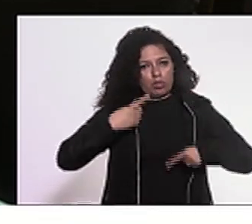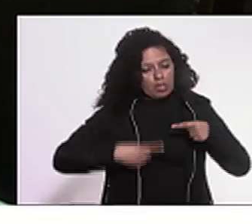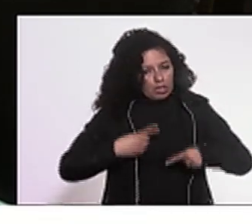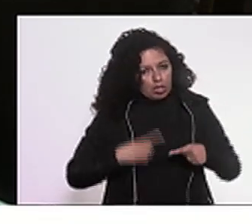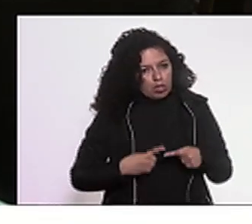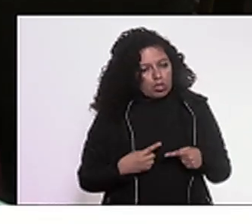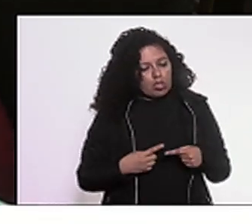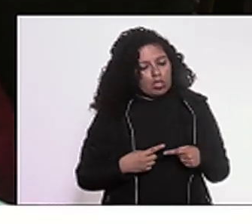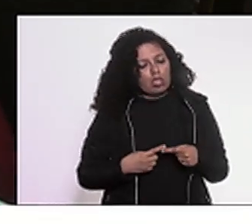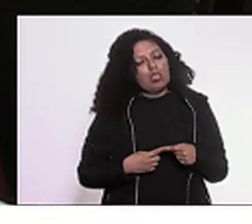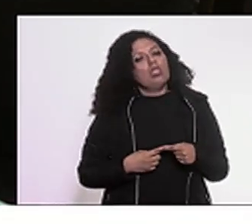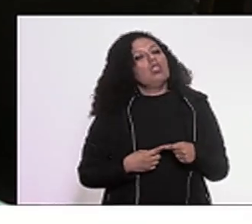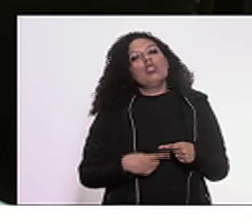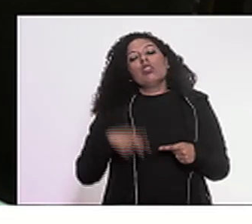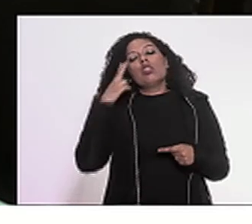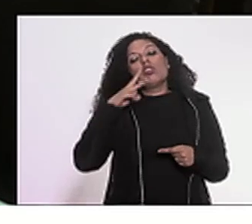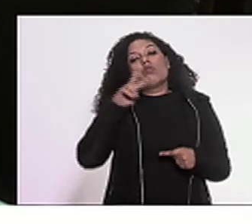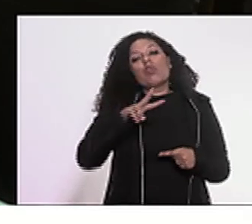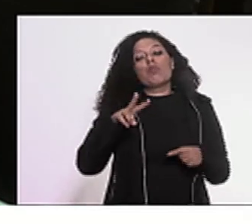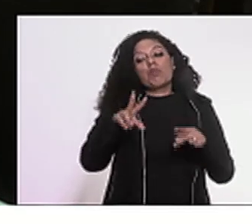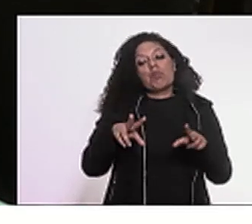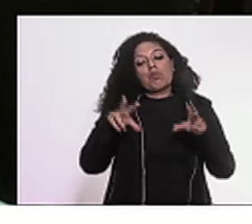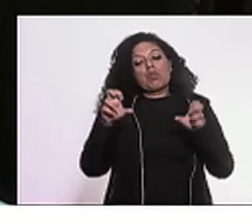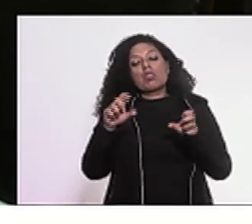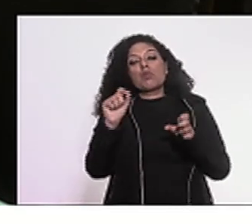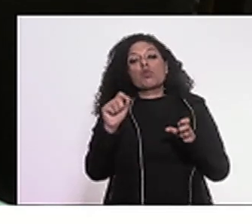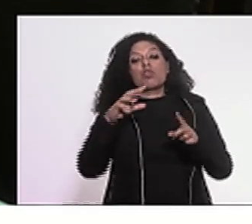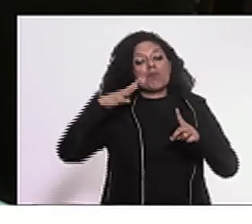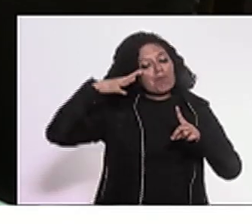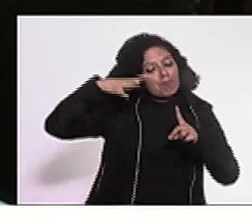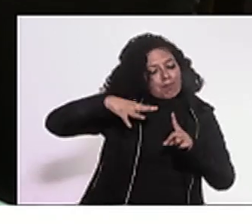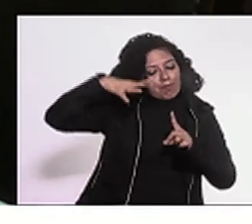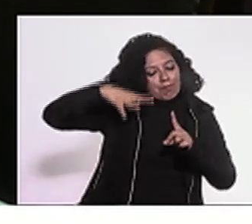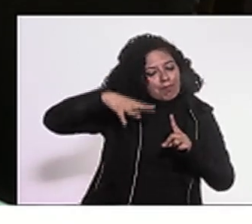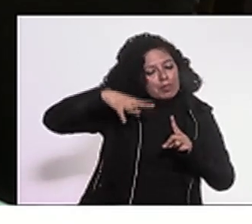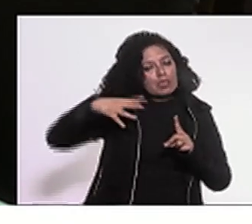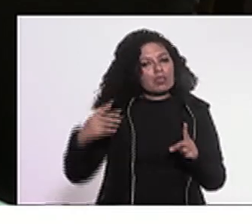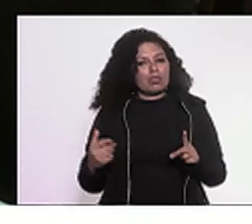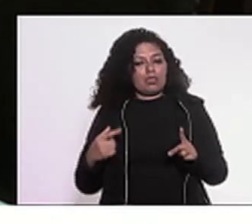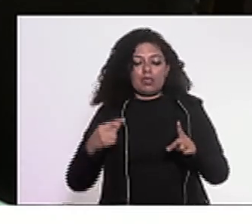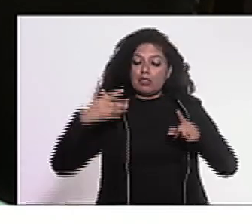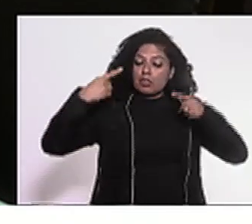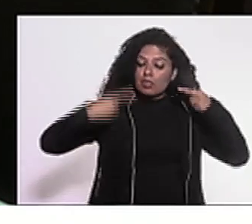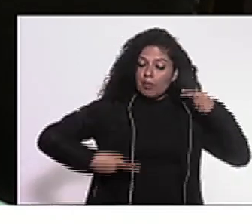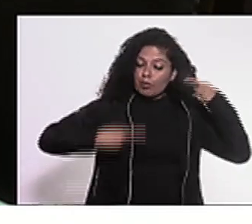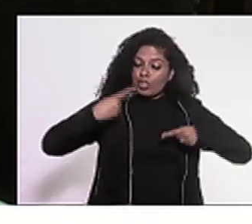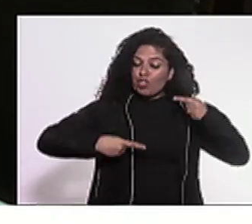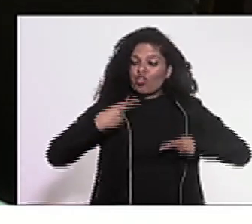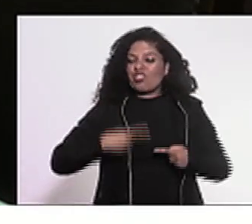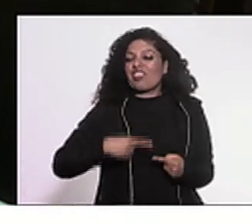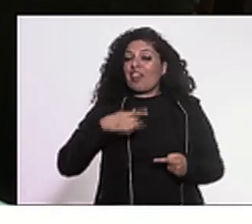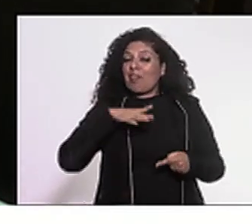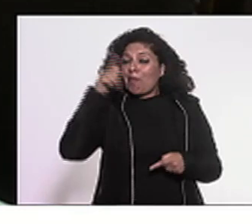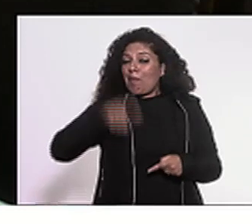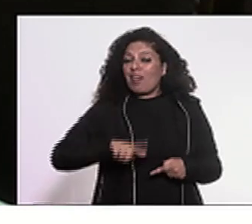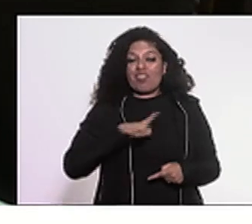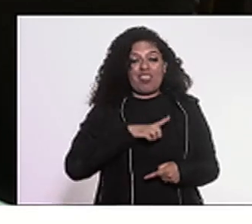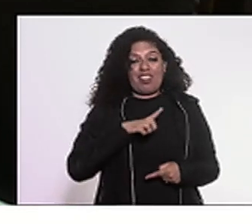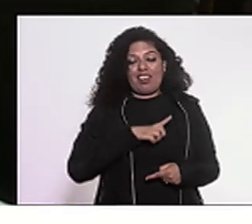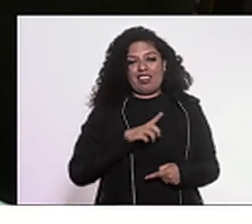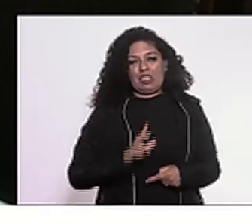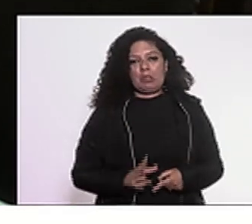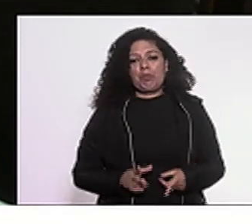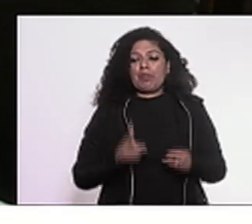questão do assédio dentro do poder político, né, é o que mais existe, porque sempre